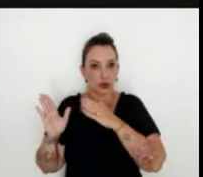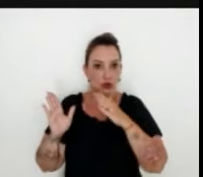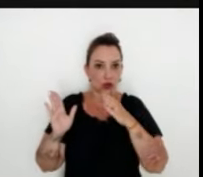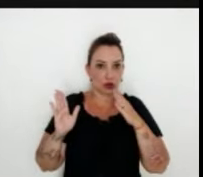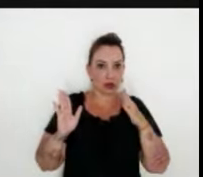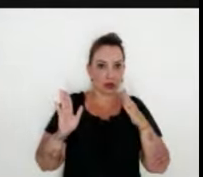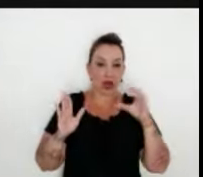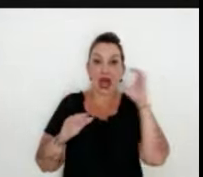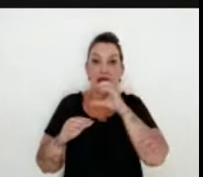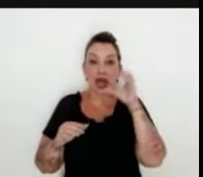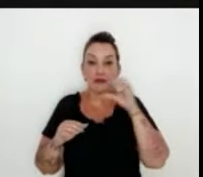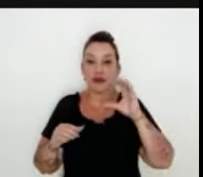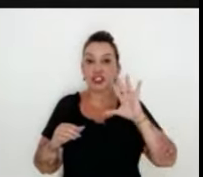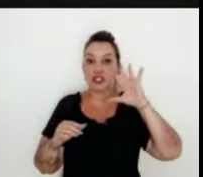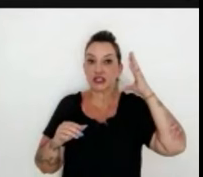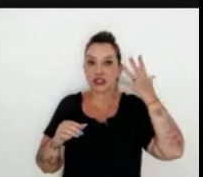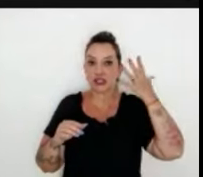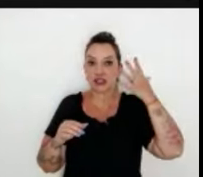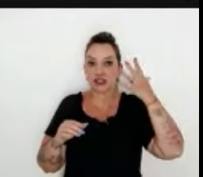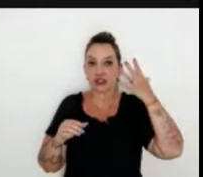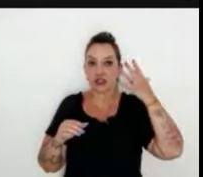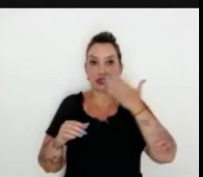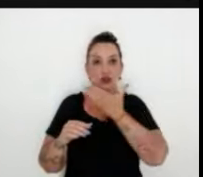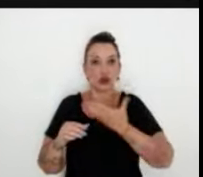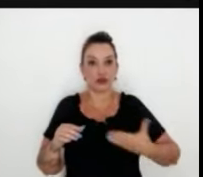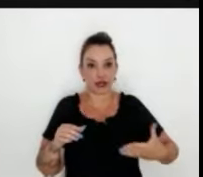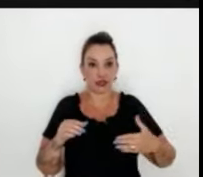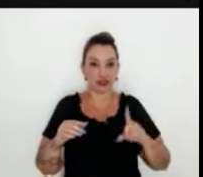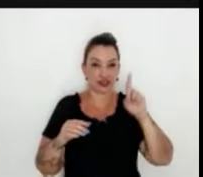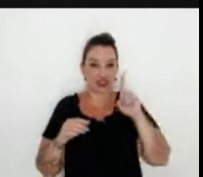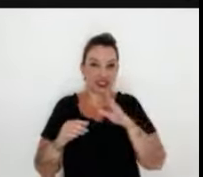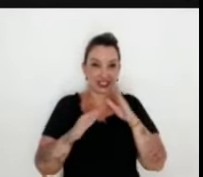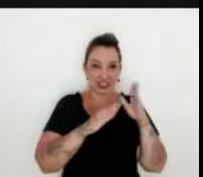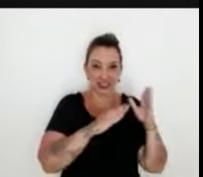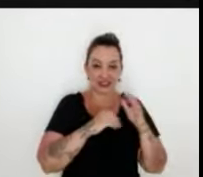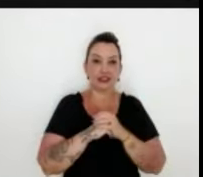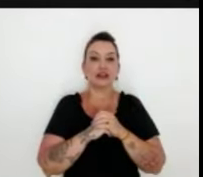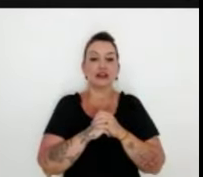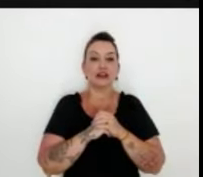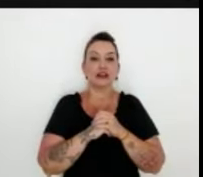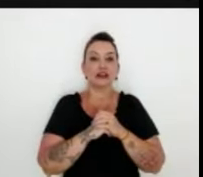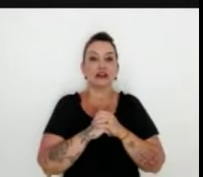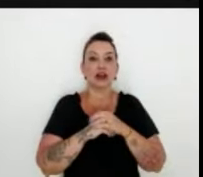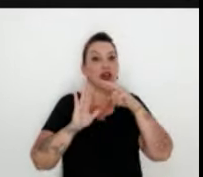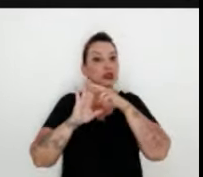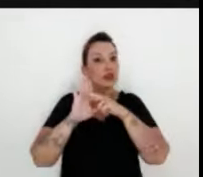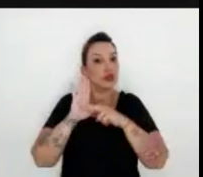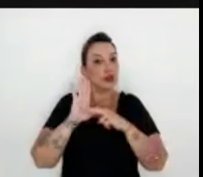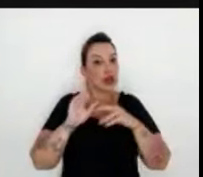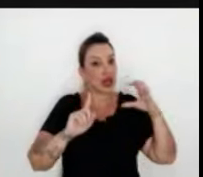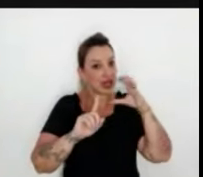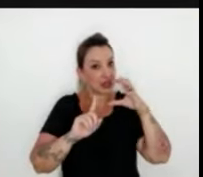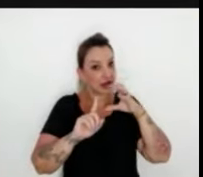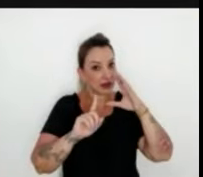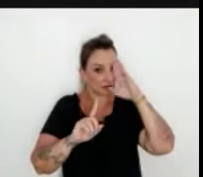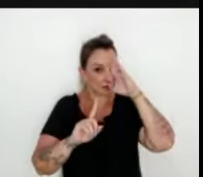de ações de governos de extrema-direita no marco internacional, as normativas e ataques aos princípios